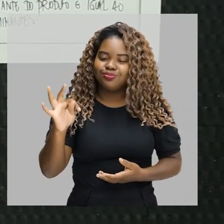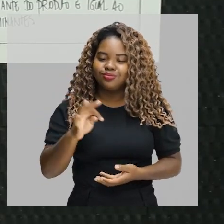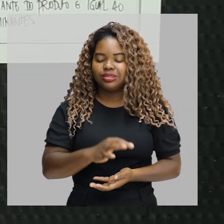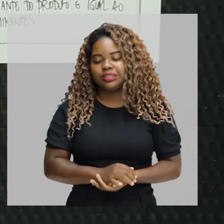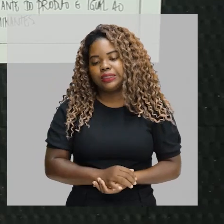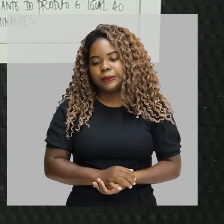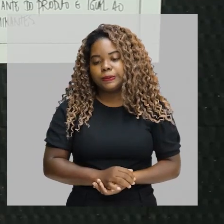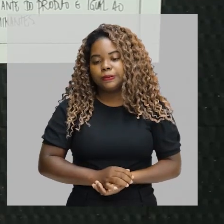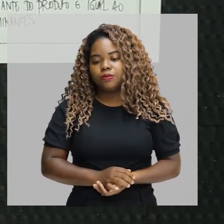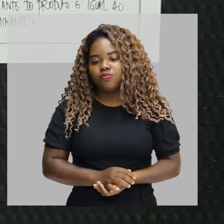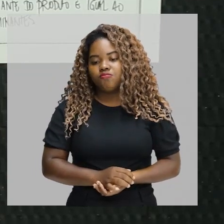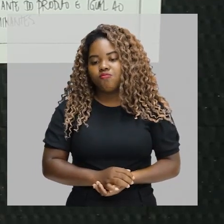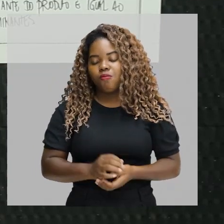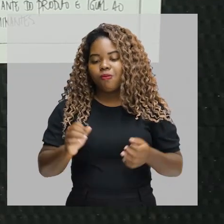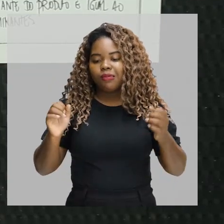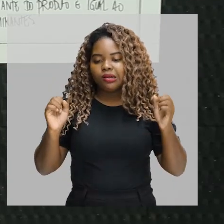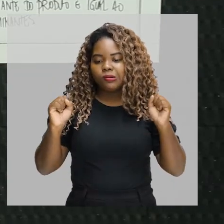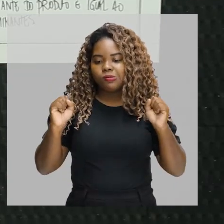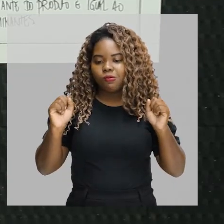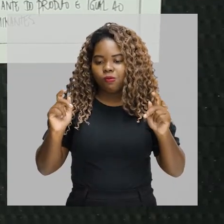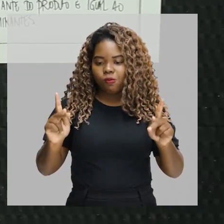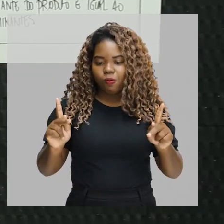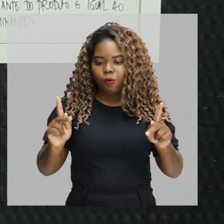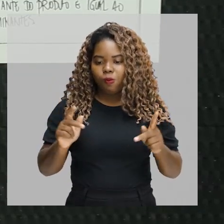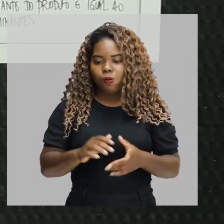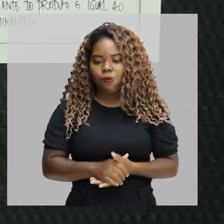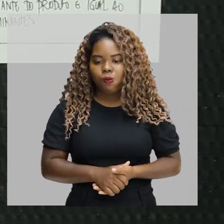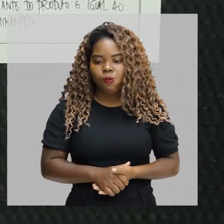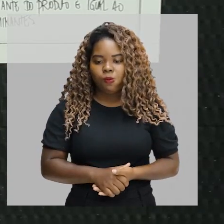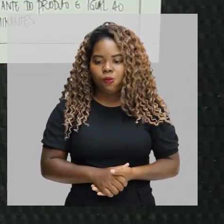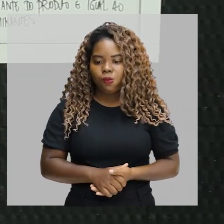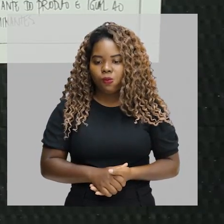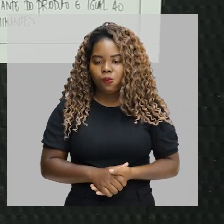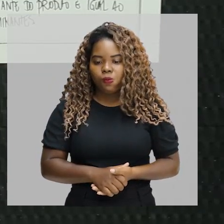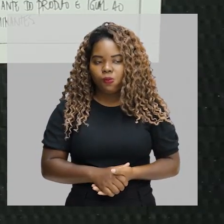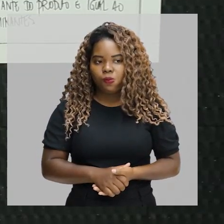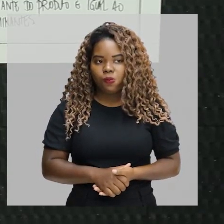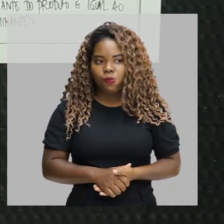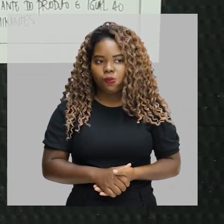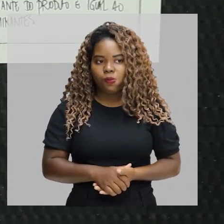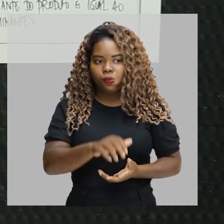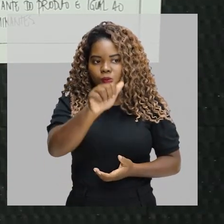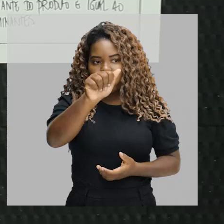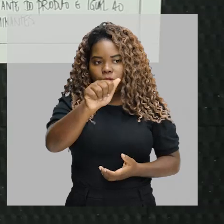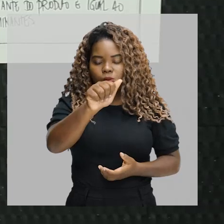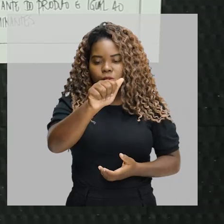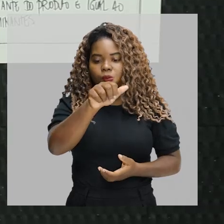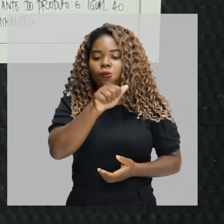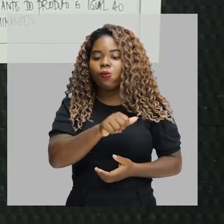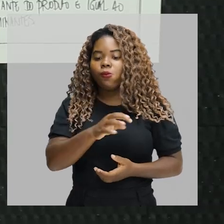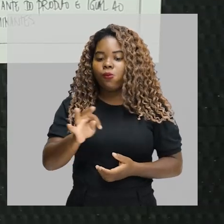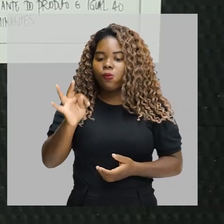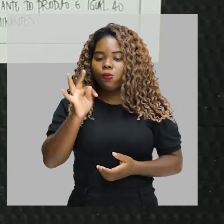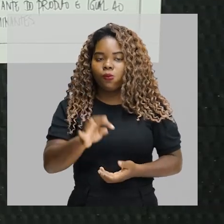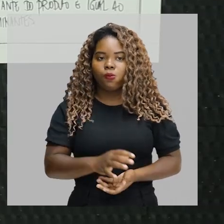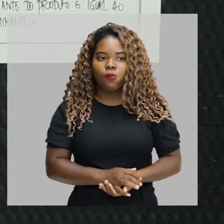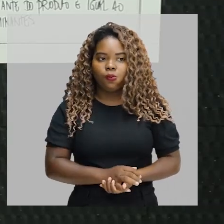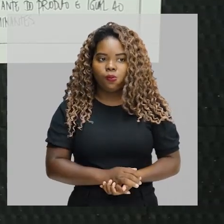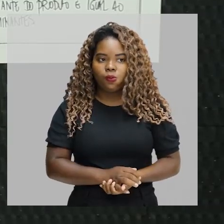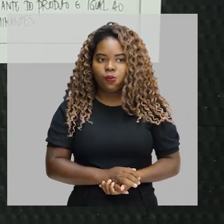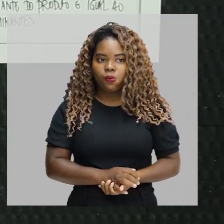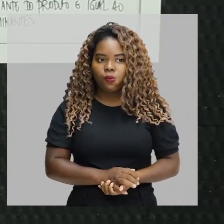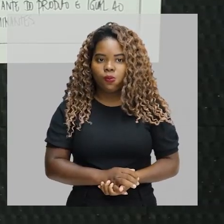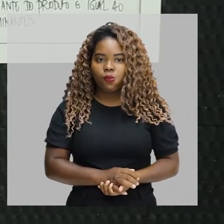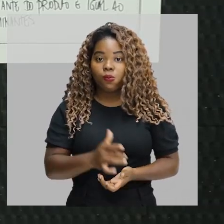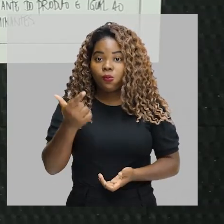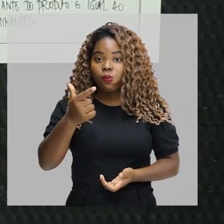determinante. Certo? Tem o mesmo valor do determinante. Certinho? O A e a transposta de A. Então, essa é a